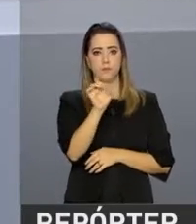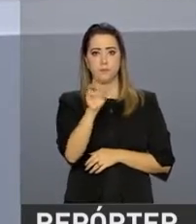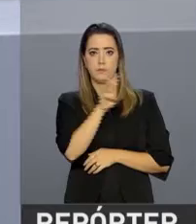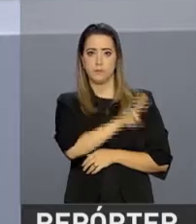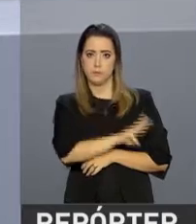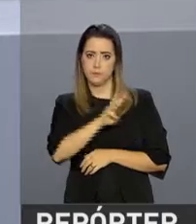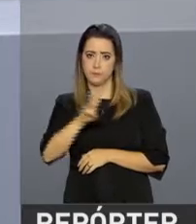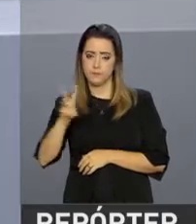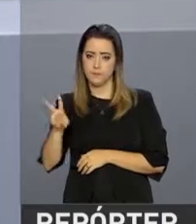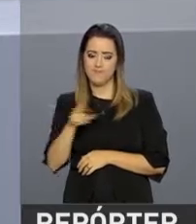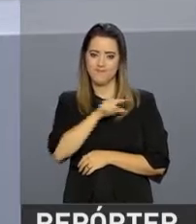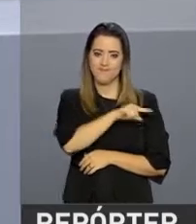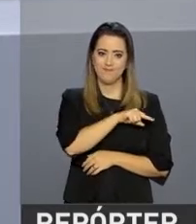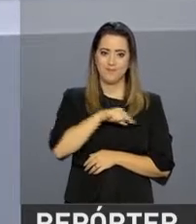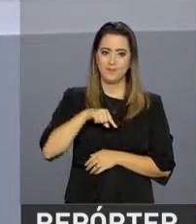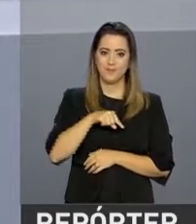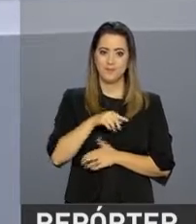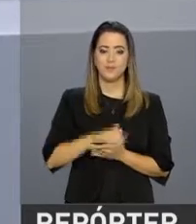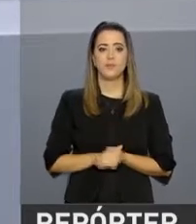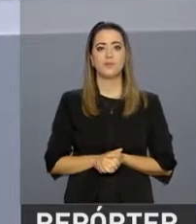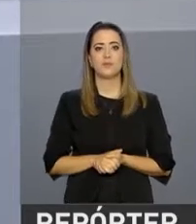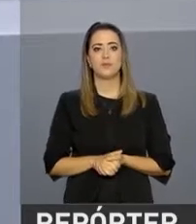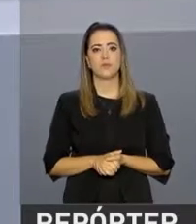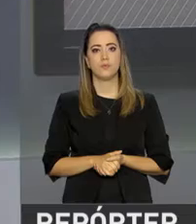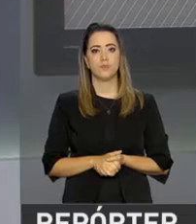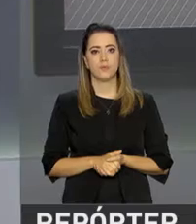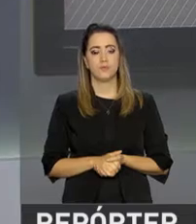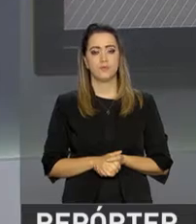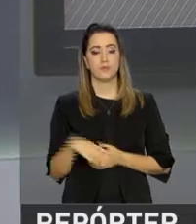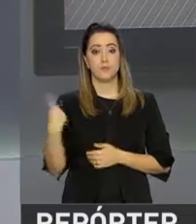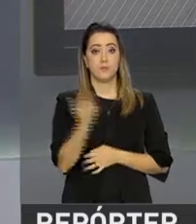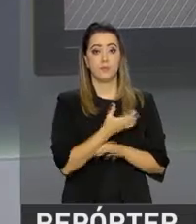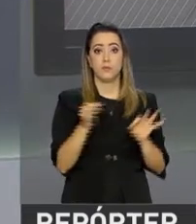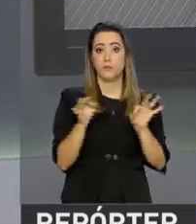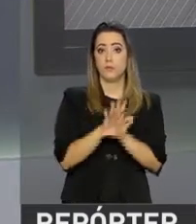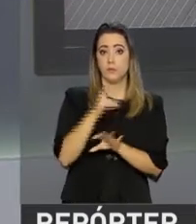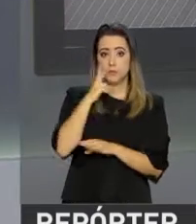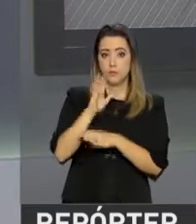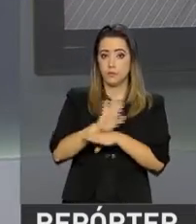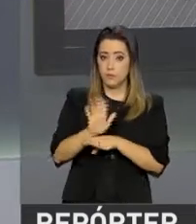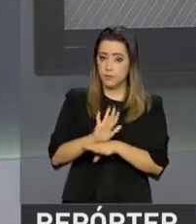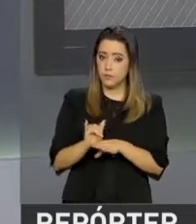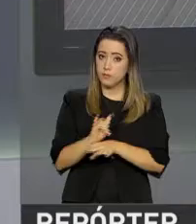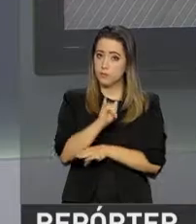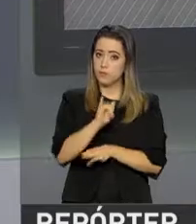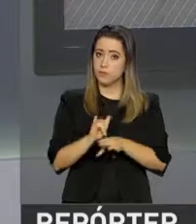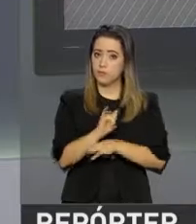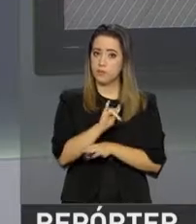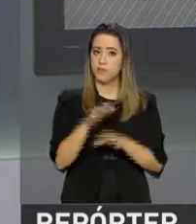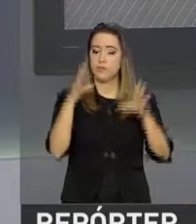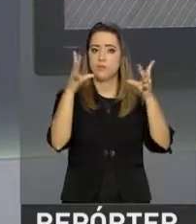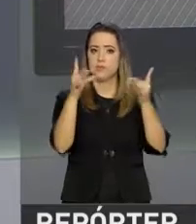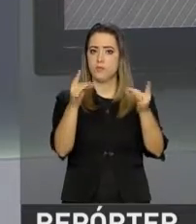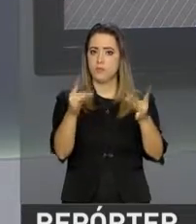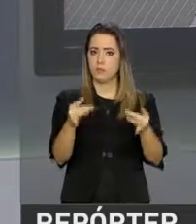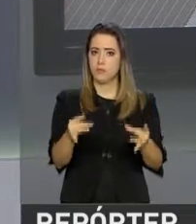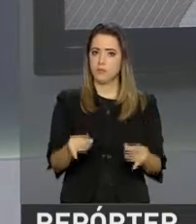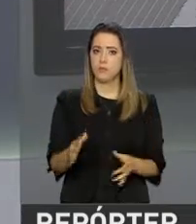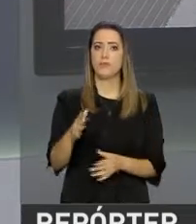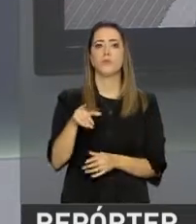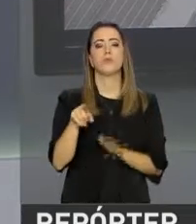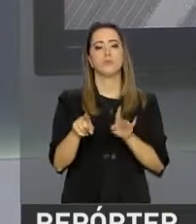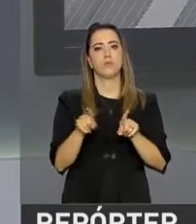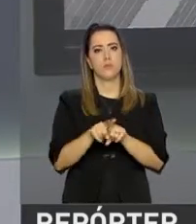o site da Caixa ou ligar para a central de atendimento. Nós ficamos por aqui. Você pode rever as reportagens no YouTube e toda a